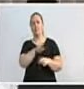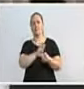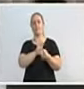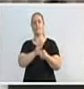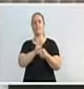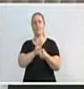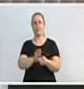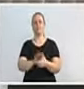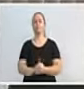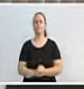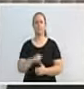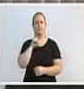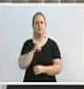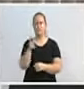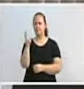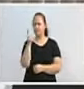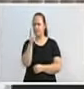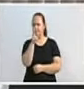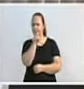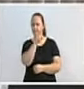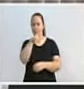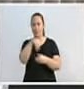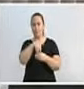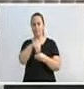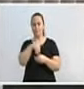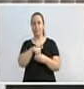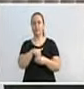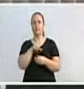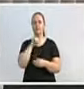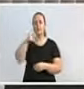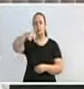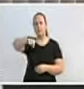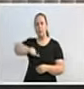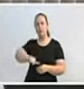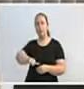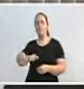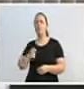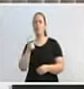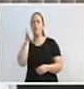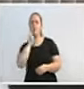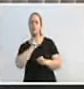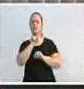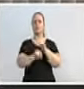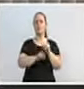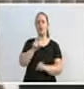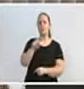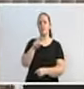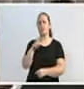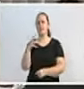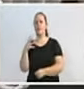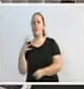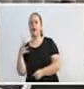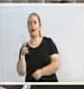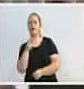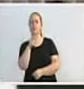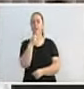nacionais. Quem observou as eleições pode ver. Mesmo que quem tinha a reeleição se elegeu com 53, 52, 54. Poucos